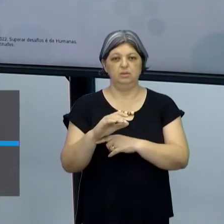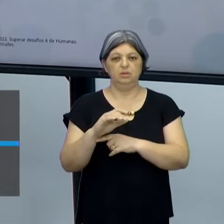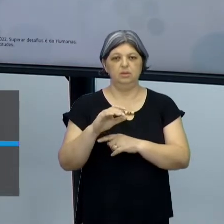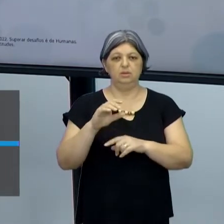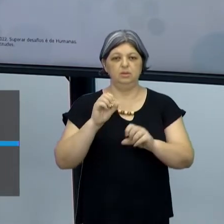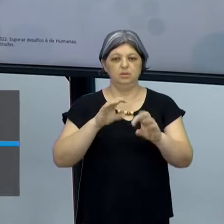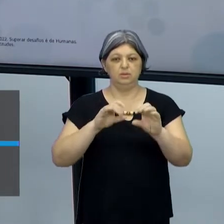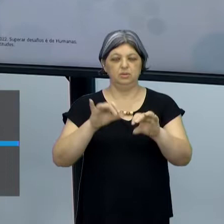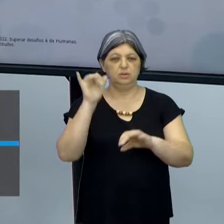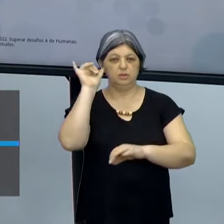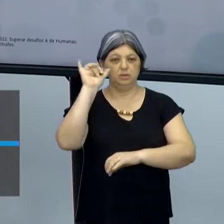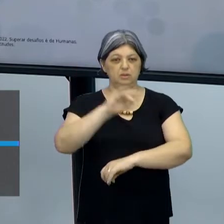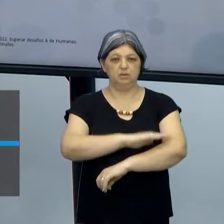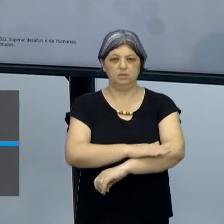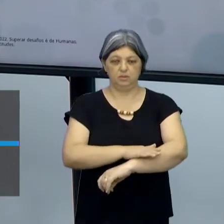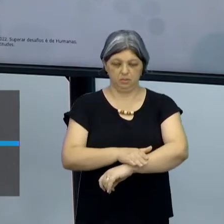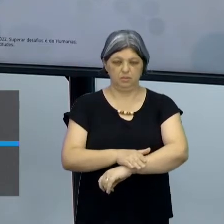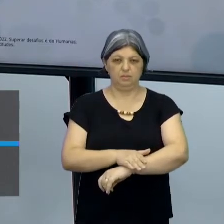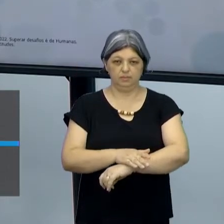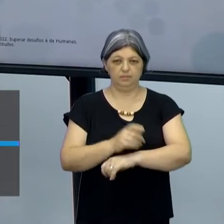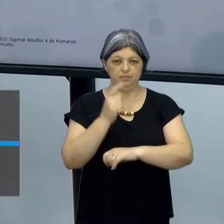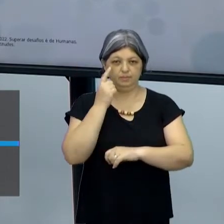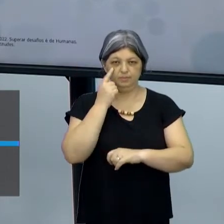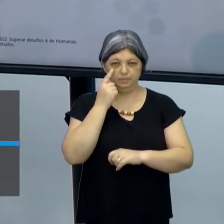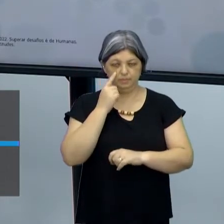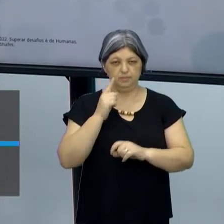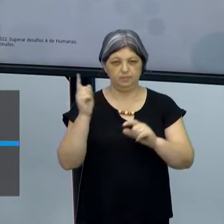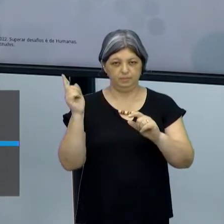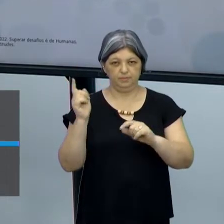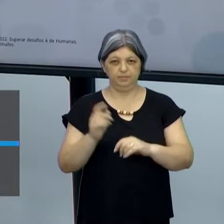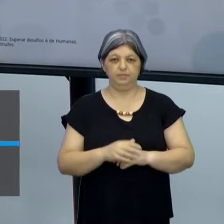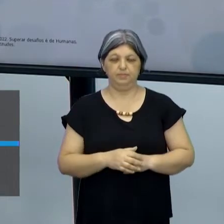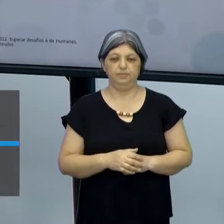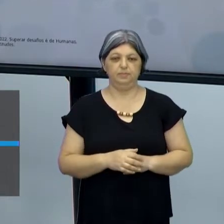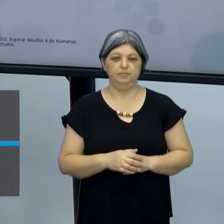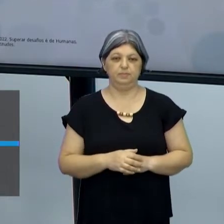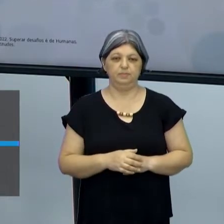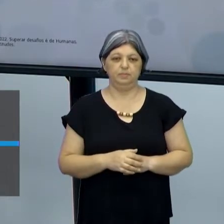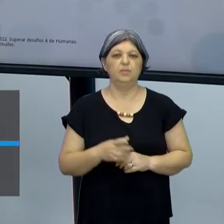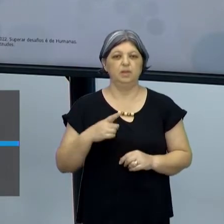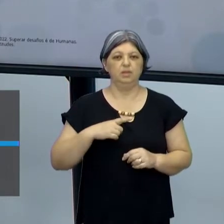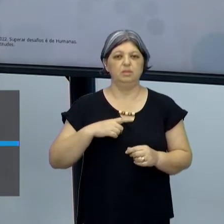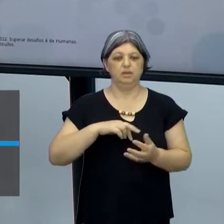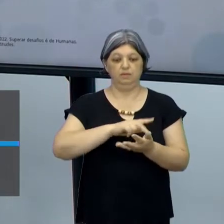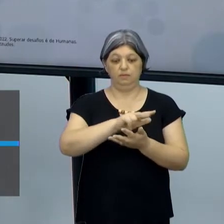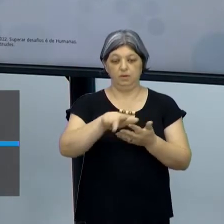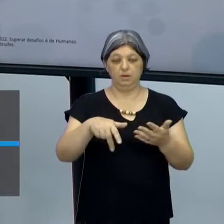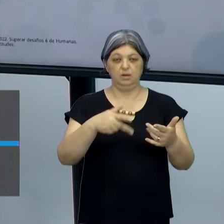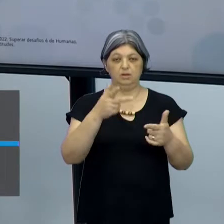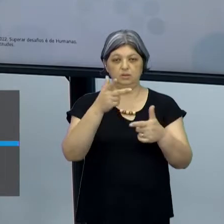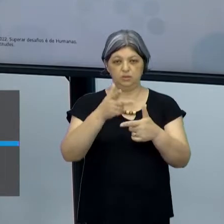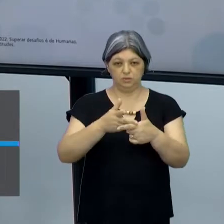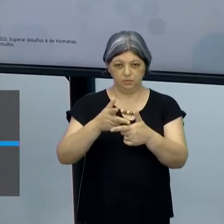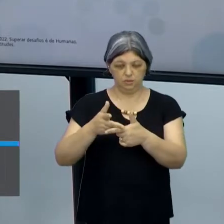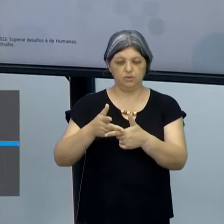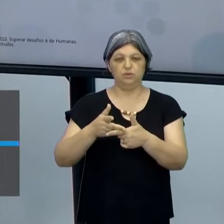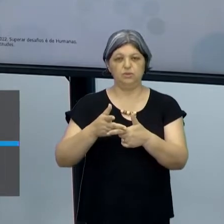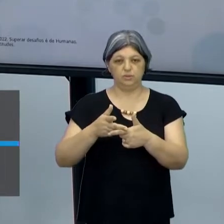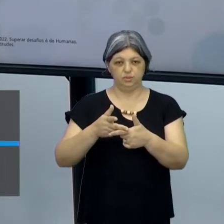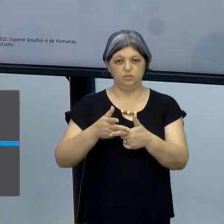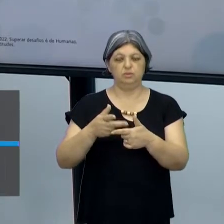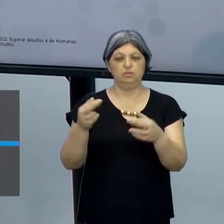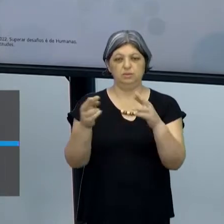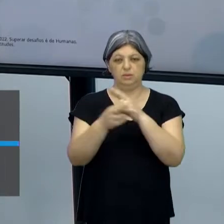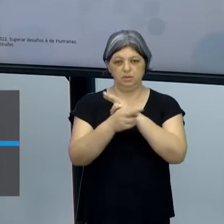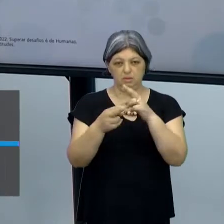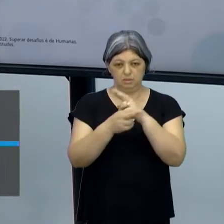né? Tá aí na tela para vocês verem. Ele tem vários vídeos, né, sempre relacionados aí com